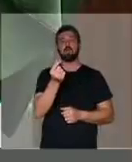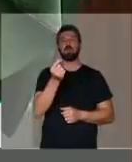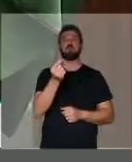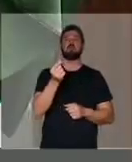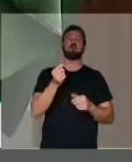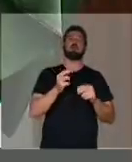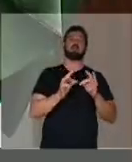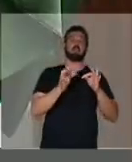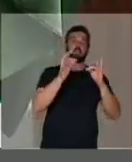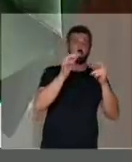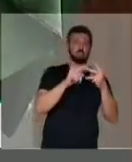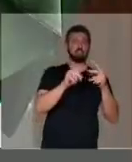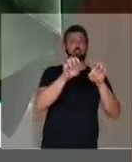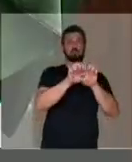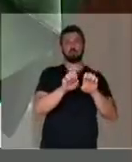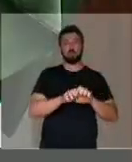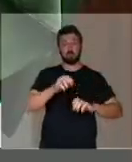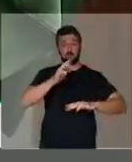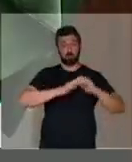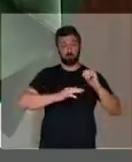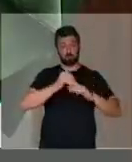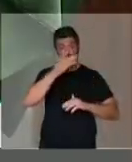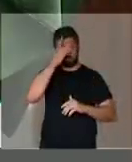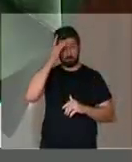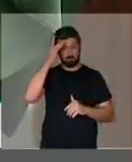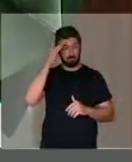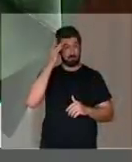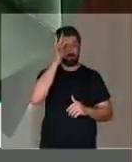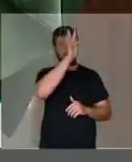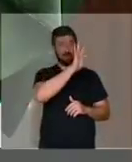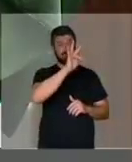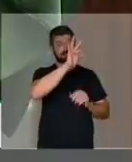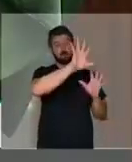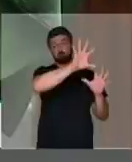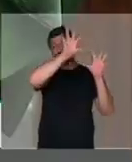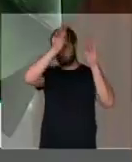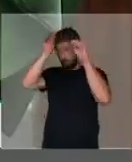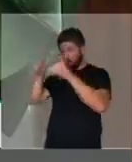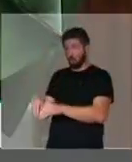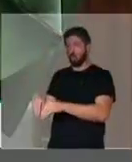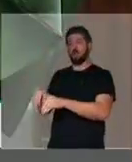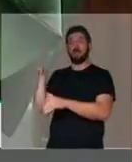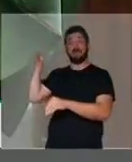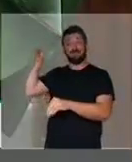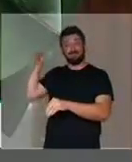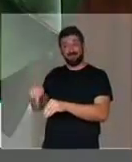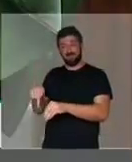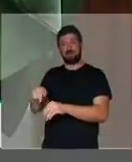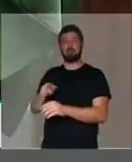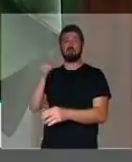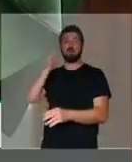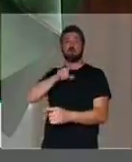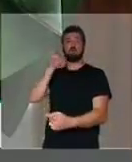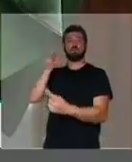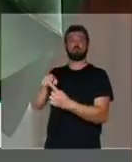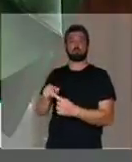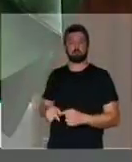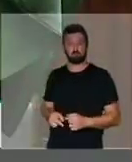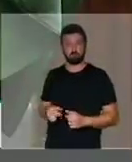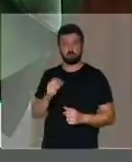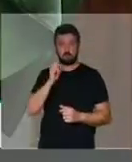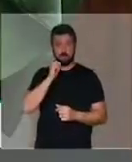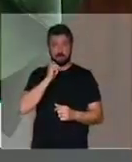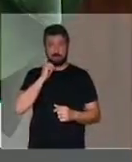financeiros, tecnológicos, estruturais e humanos da União para a consecução dos objetivos